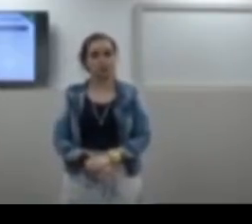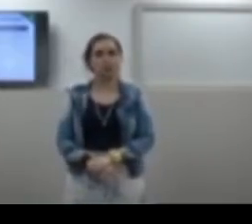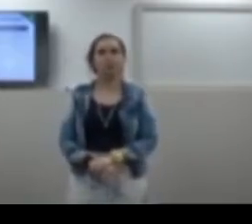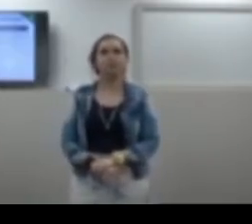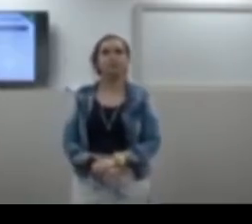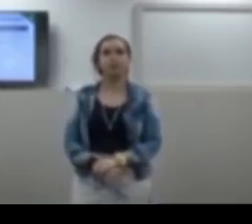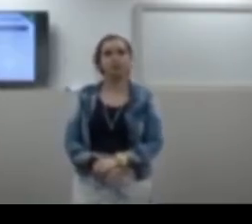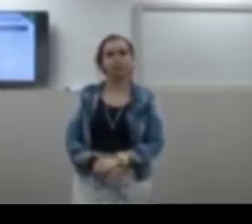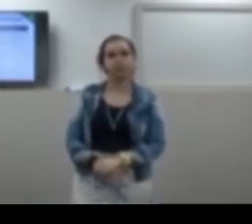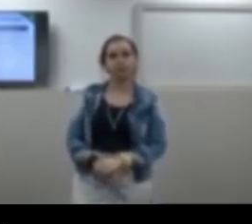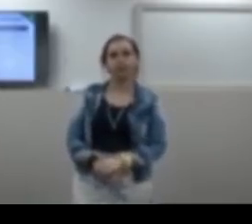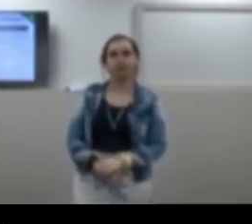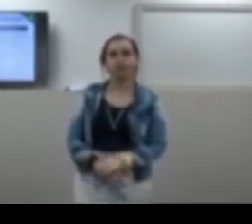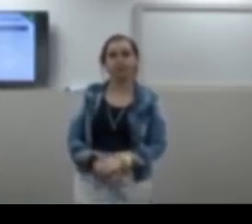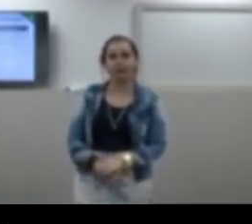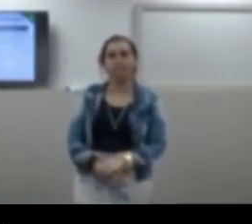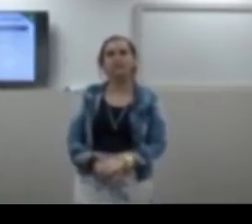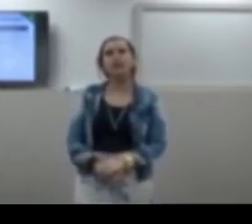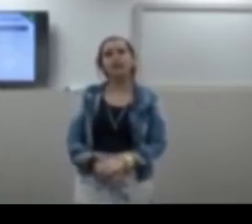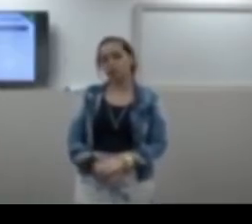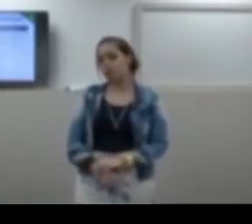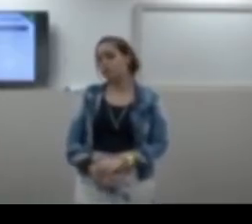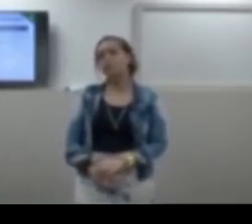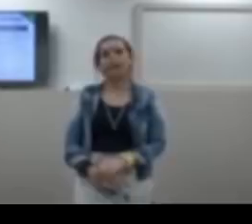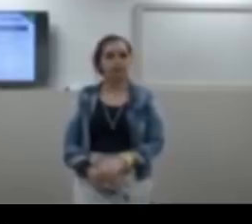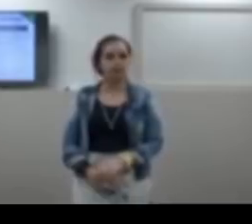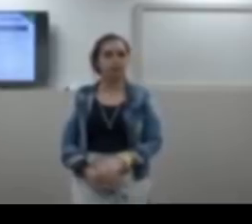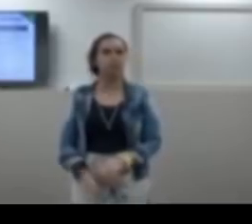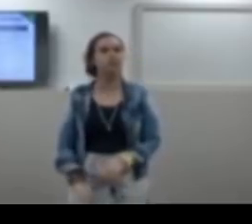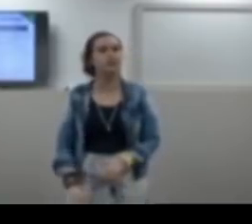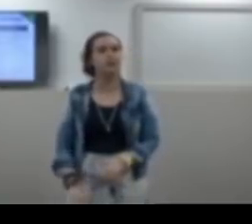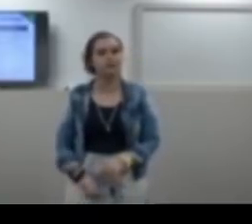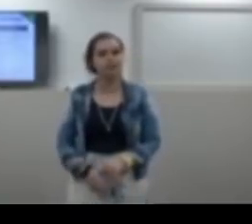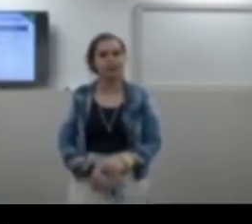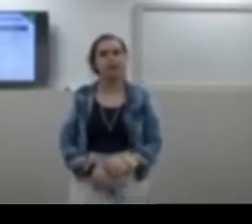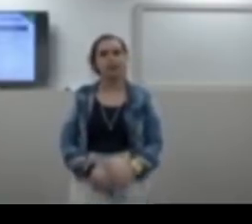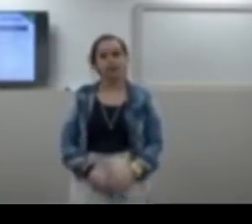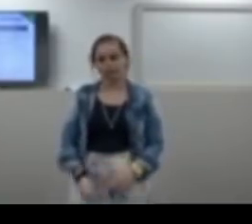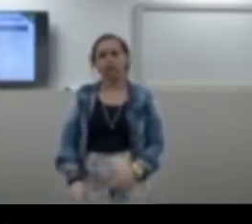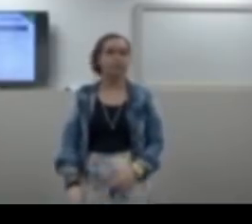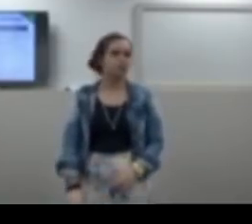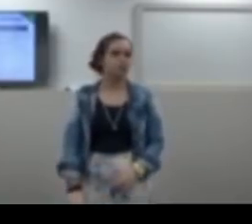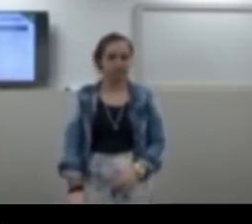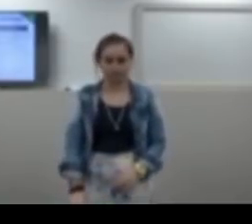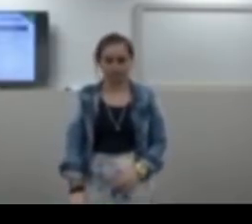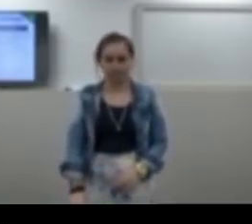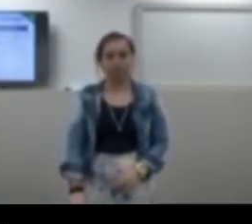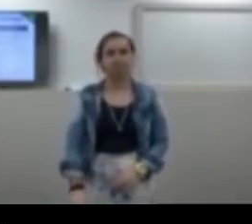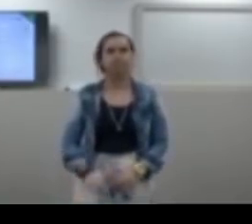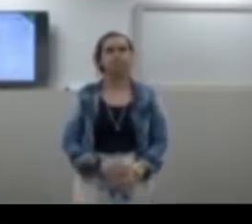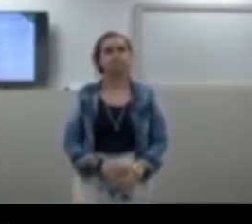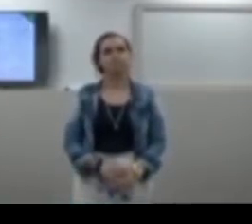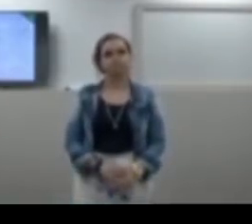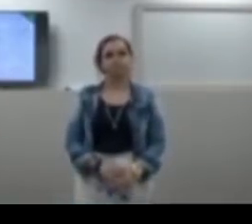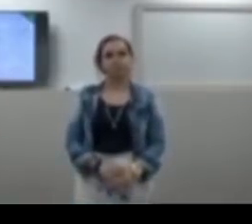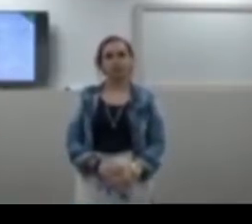desse bioma, desse domínio morfoclimático também, ela corre um sério risco de desaparecer nos próximos